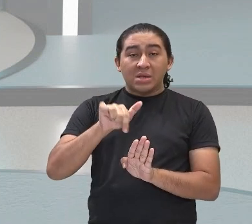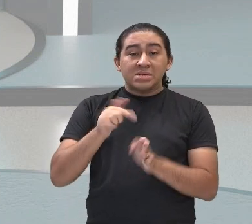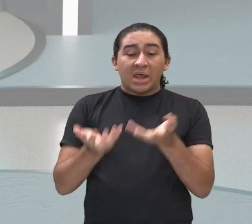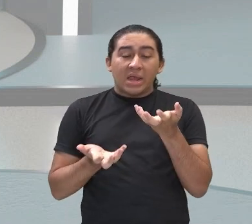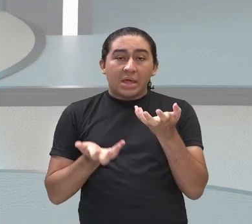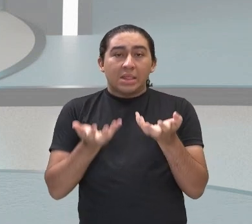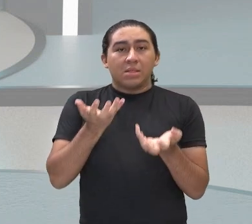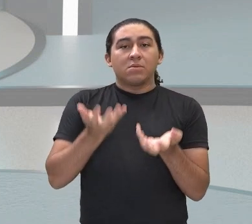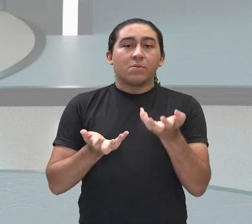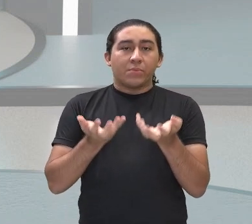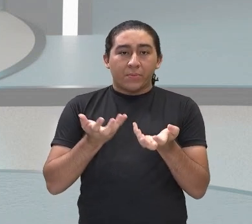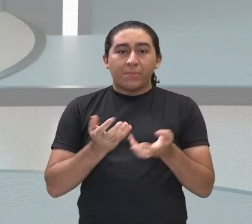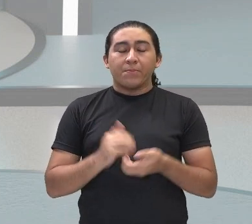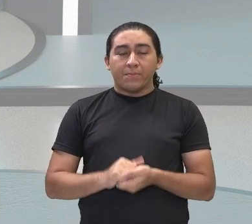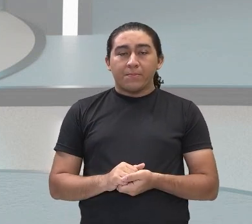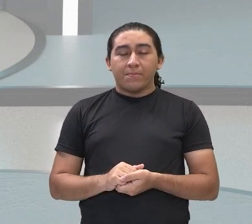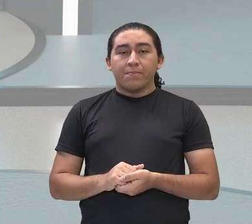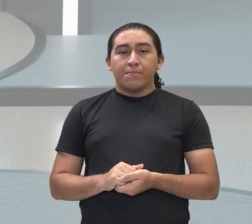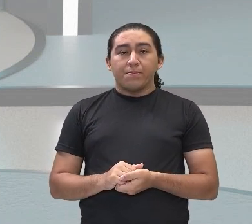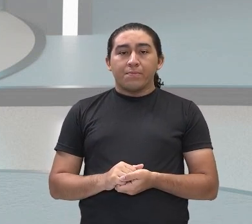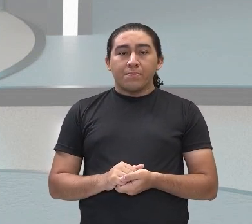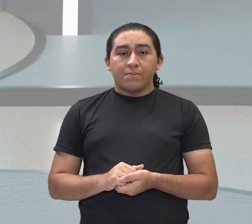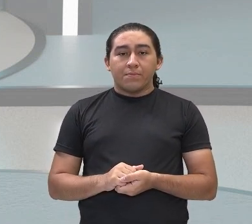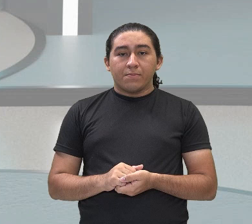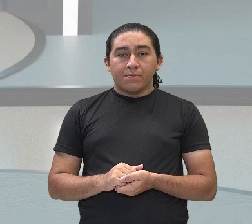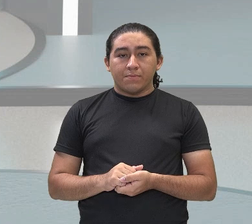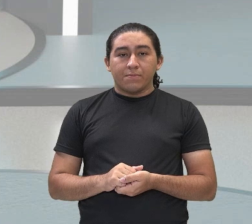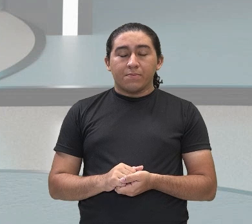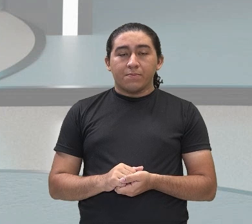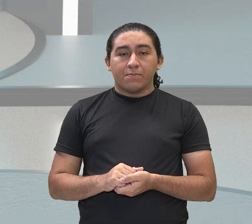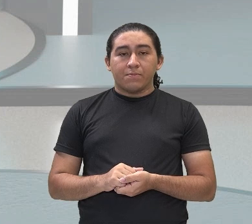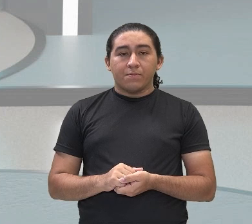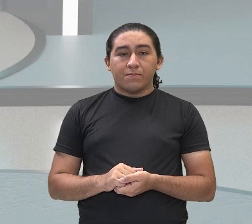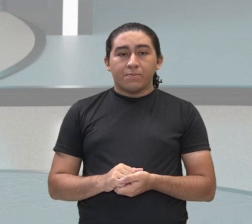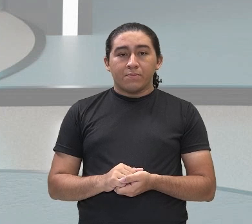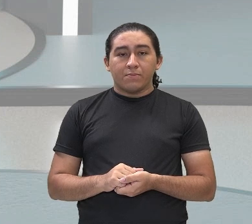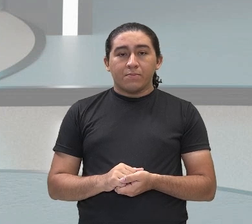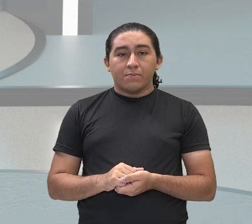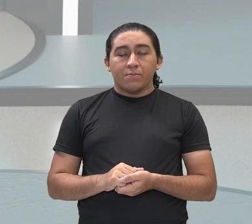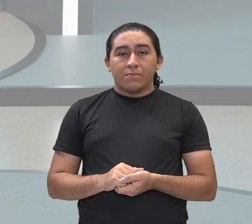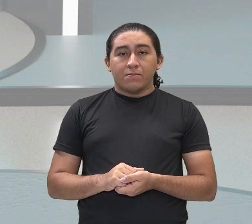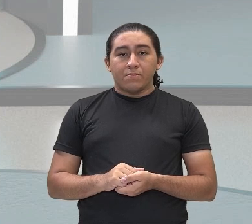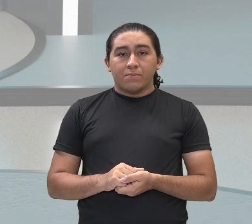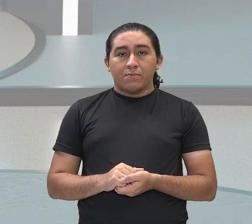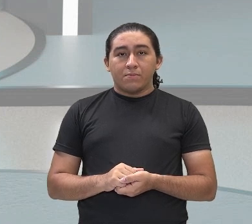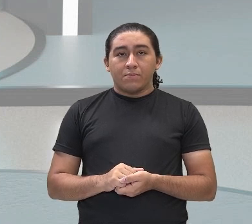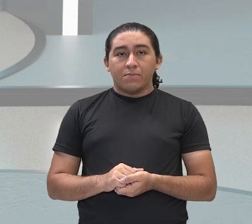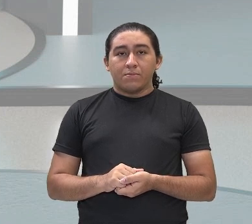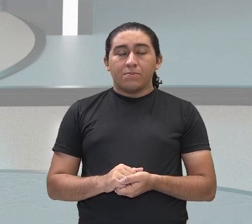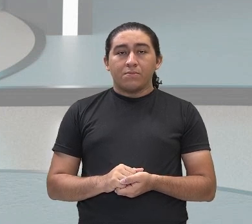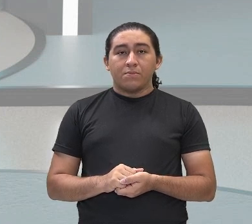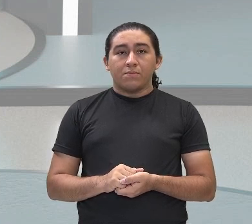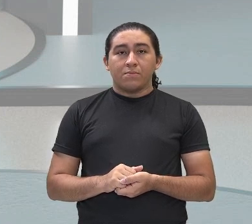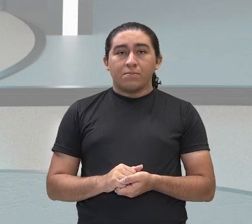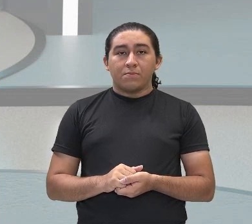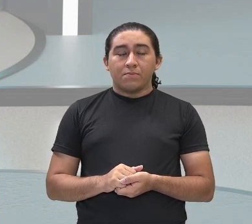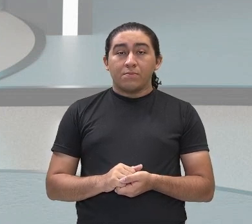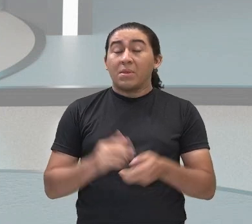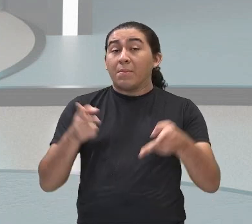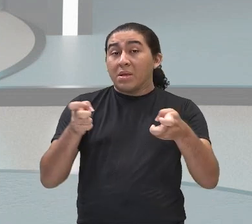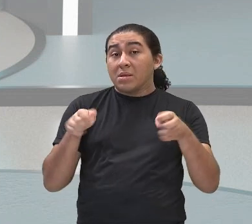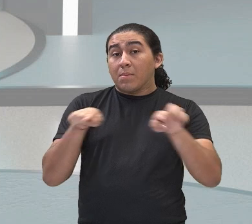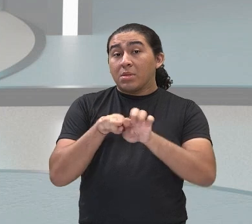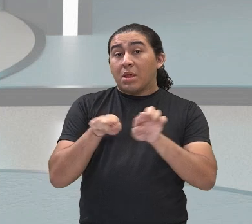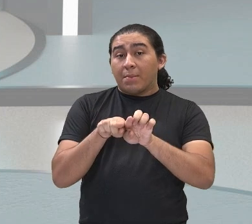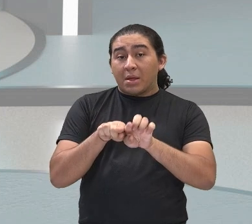em nós. Aqui, como podemos observar, quando a gente fala do homem vitruviano,